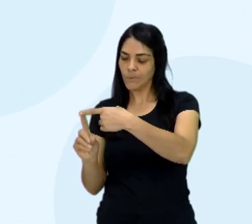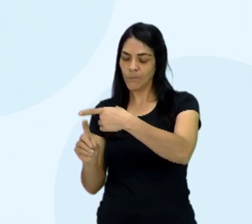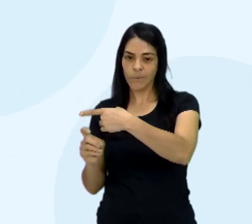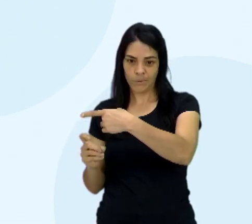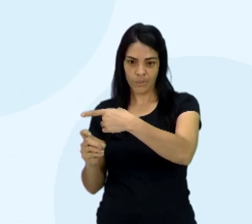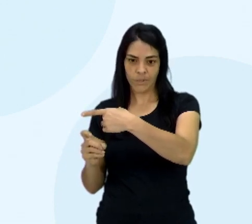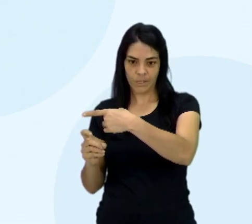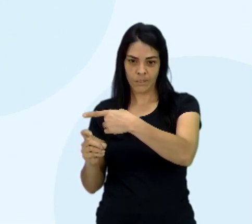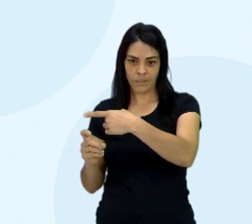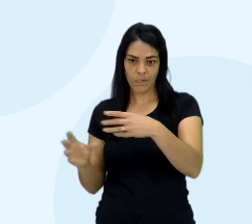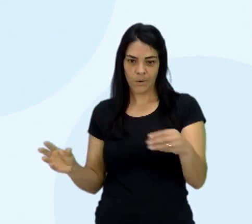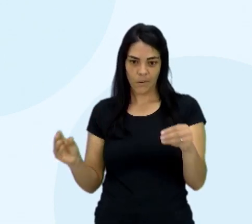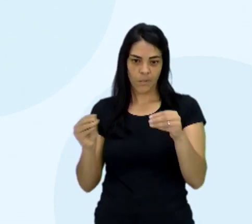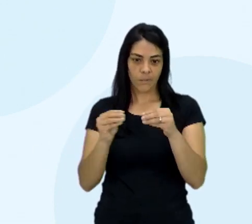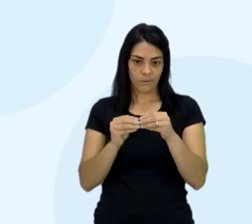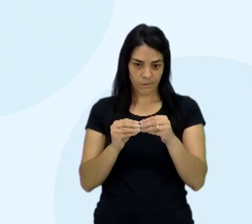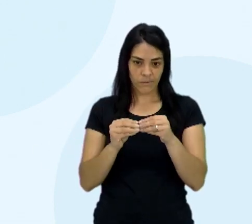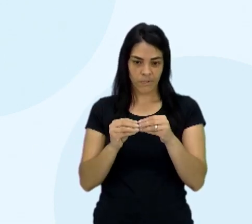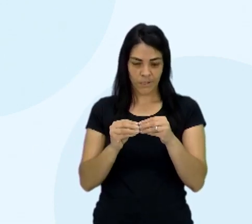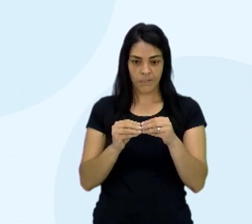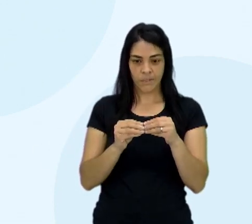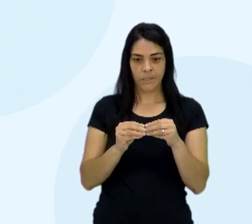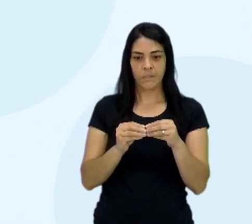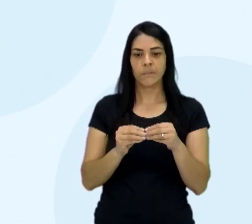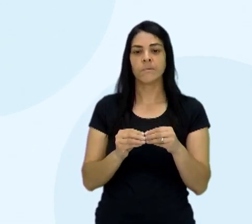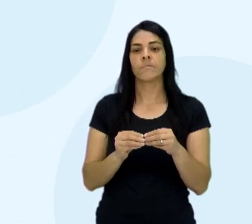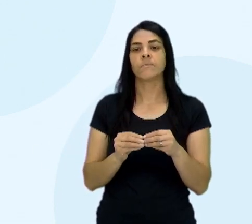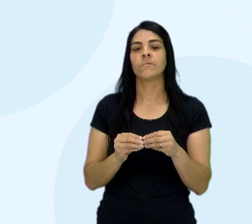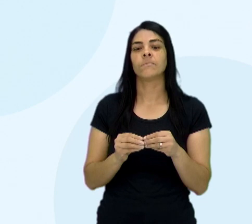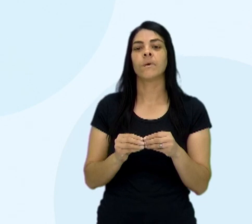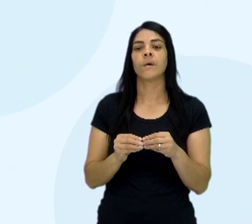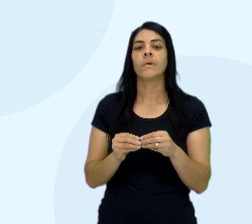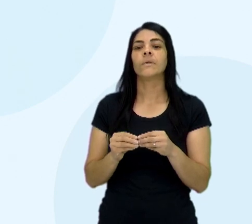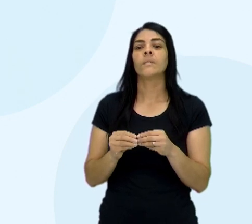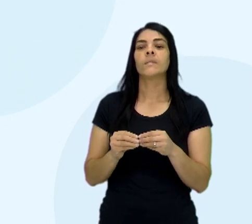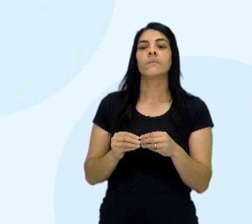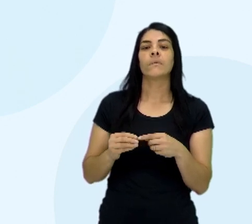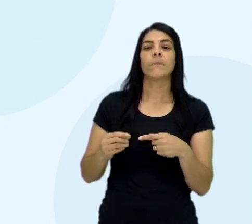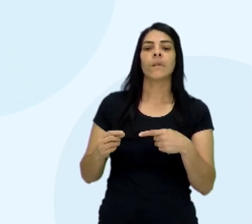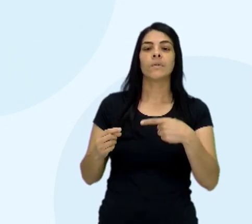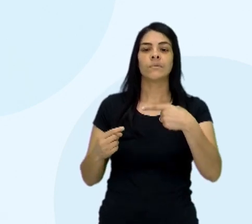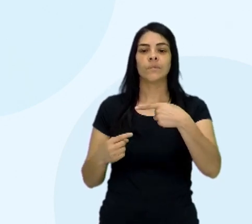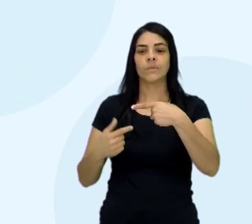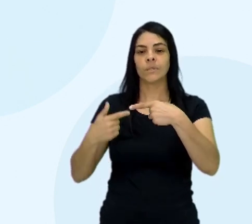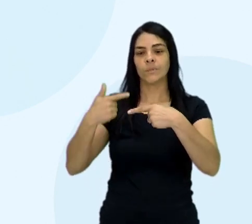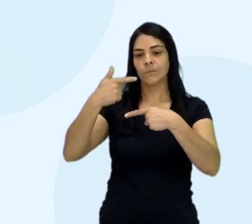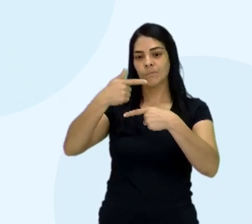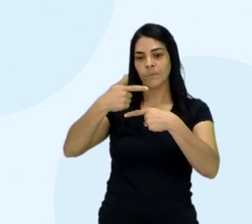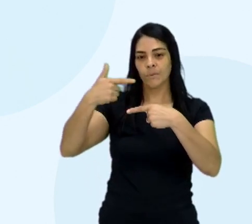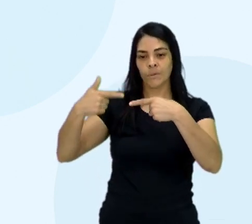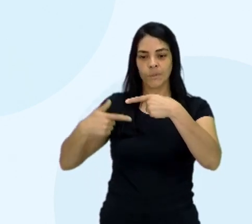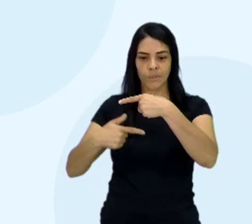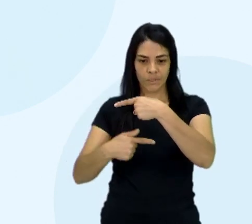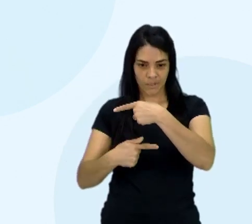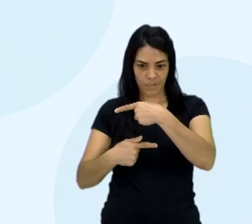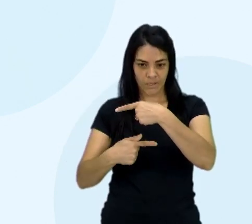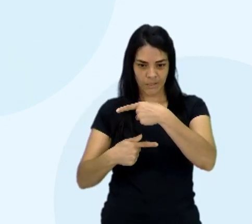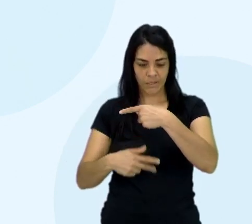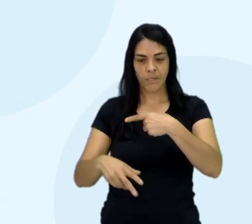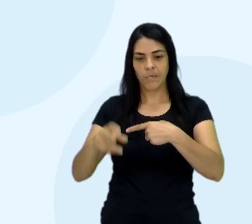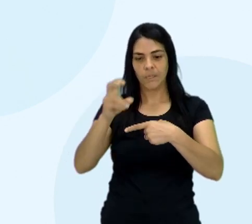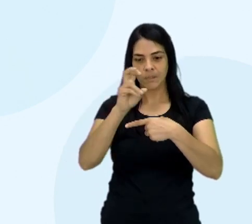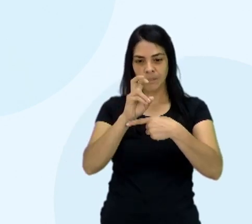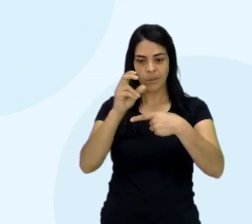está na tabuada do 7, né? Dividido por 7, então vai dar 5 sobre 7, igual a 6,3 sobre